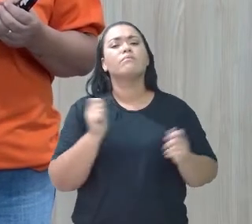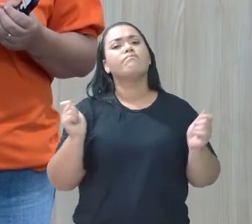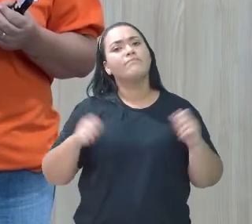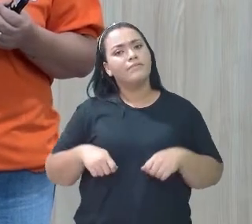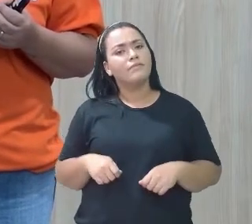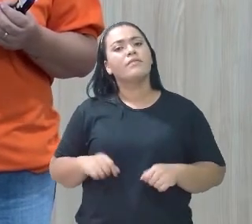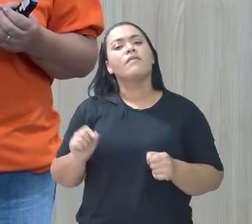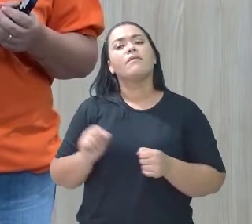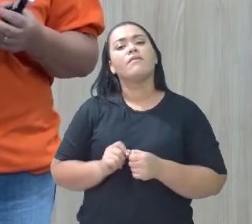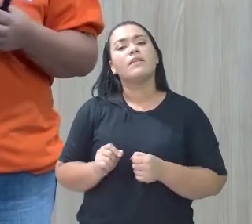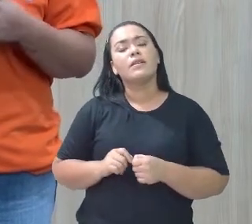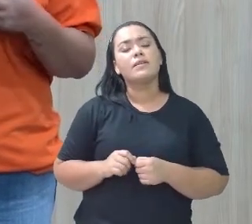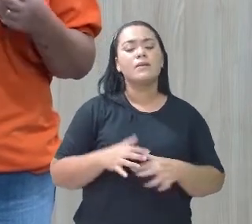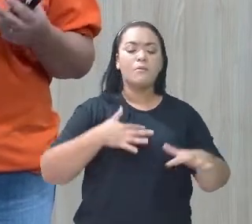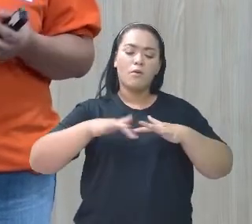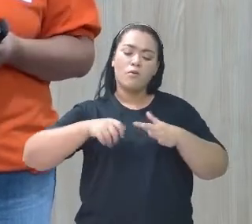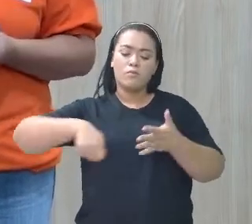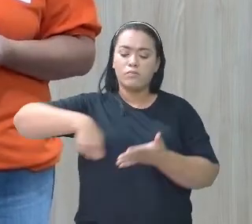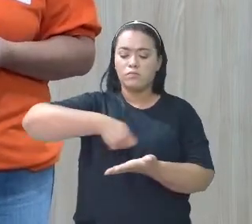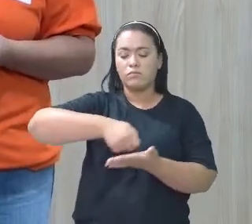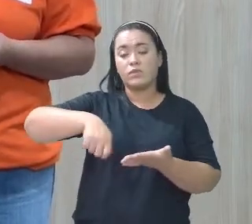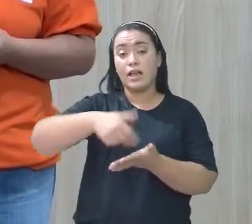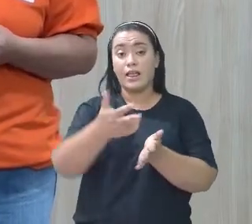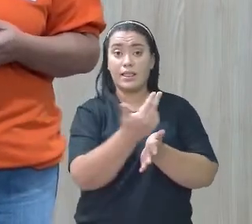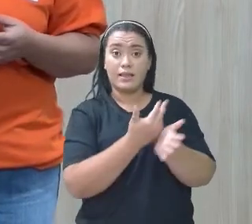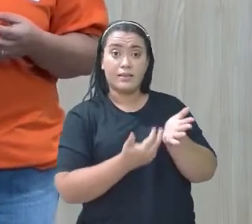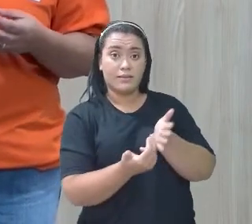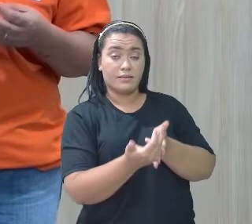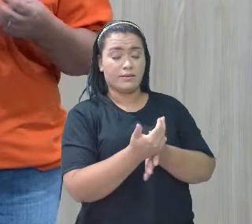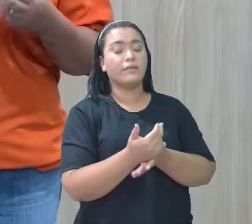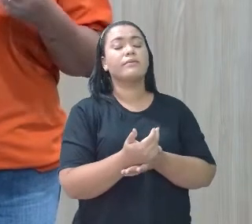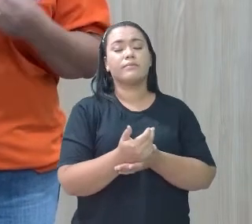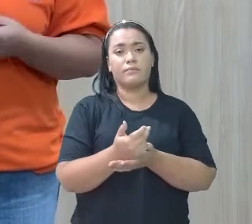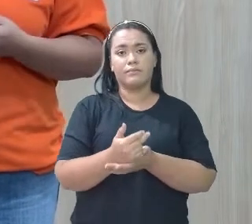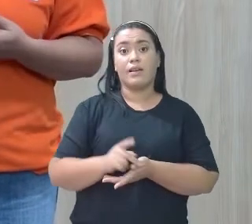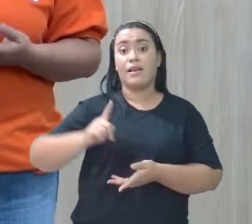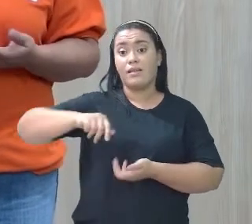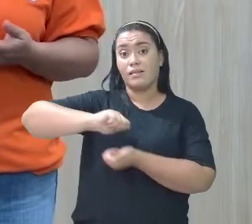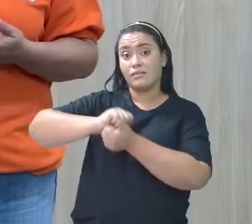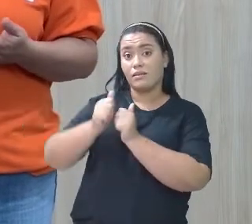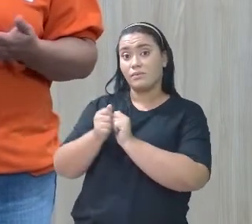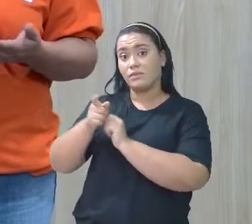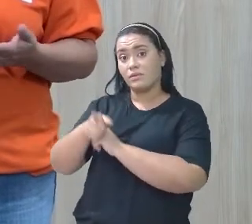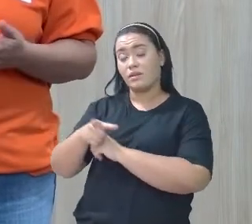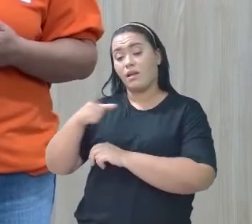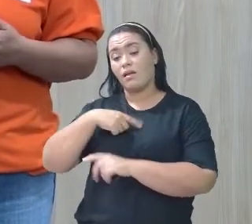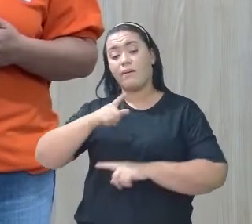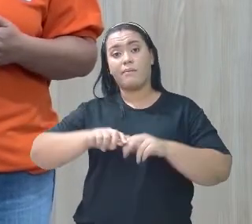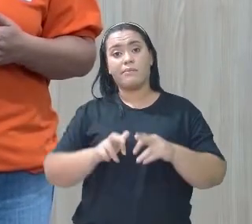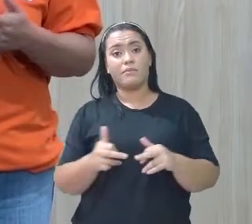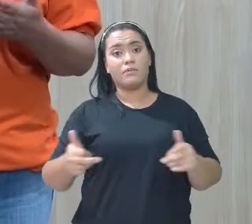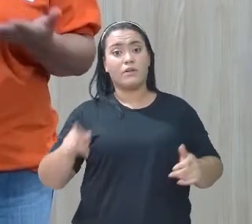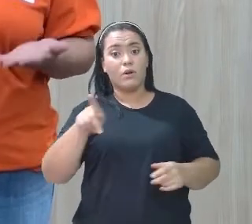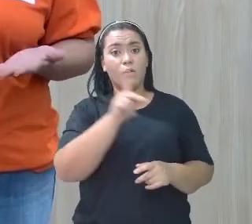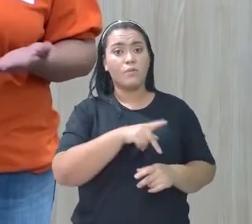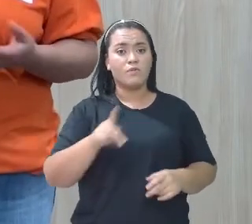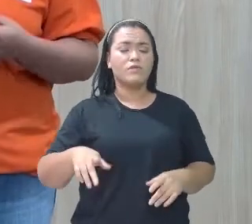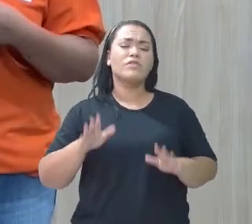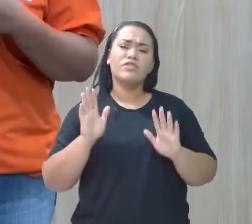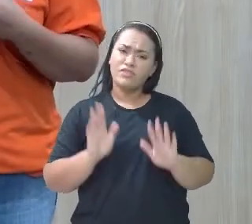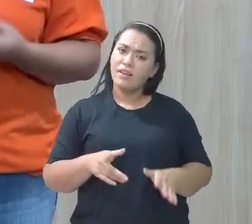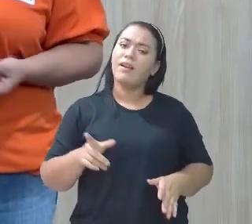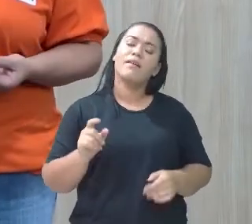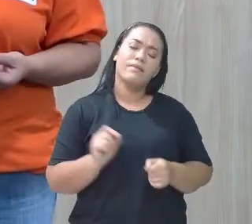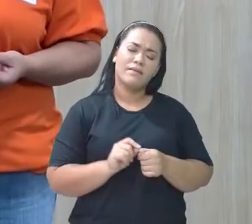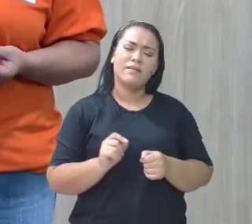dentro fazer movimentos e seus desenhos. Então, essa adaptação de material que o professor já